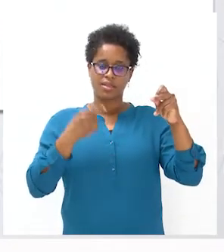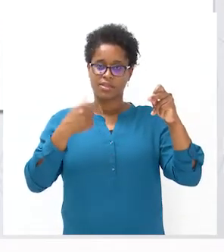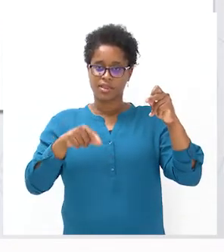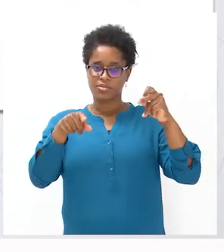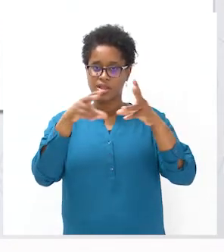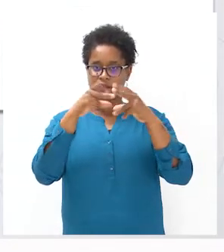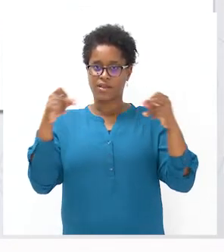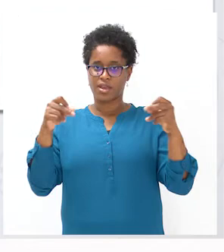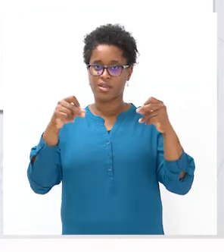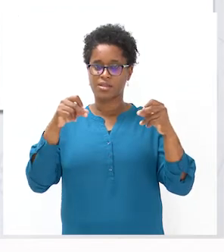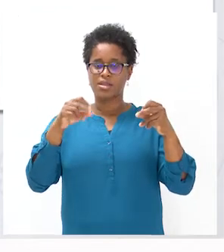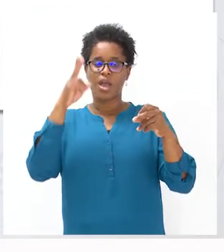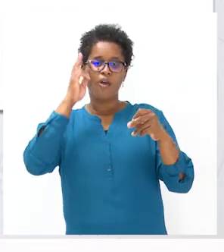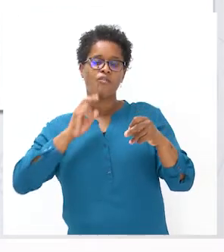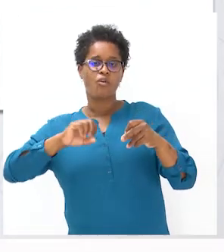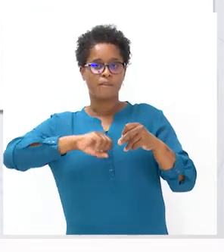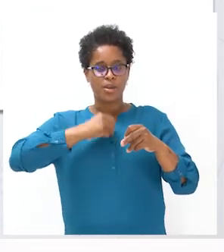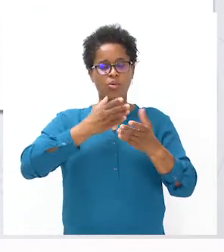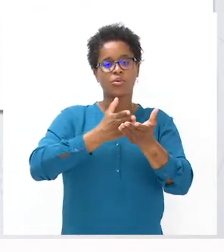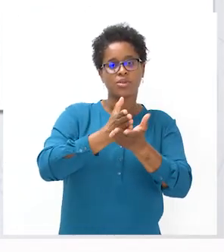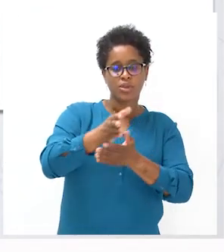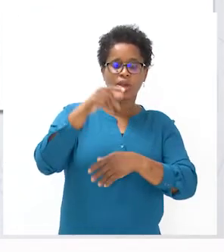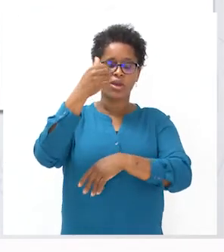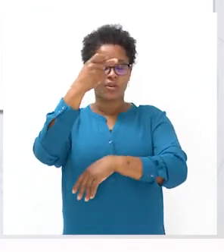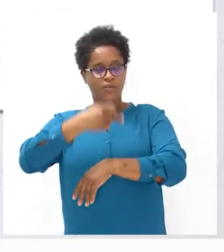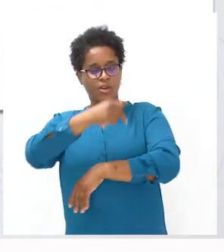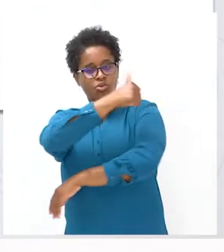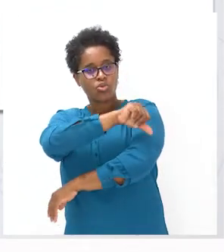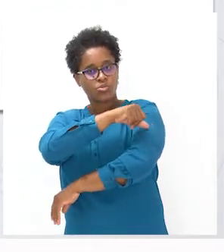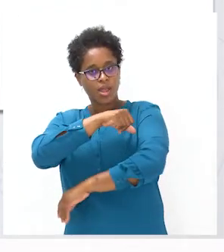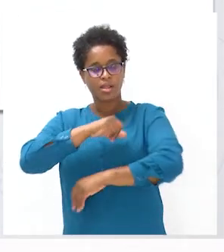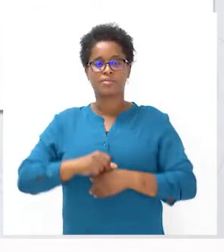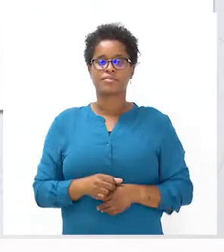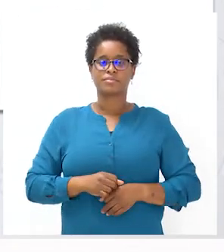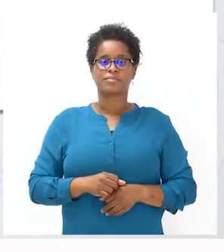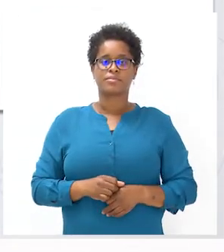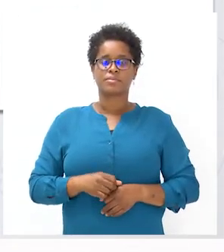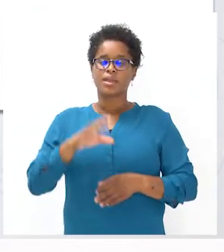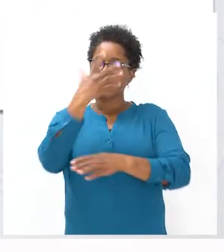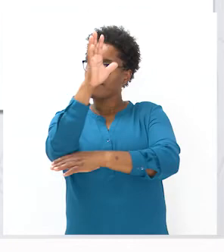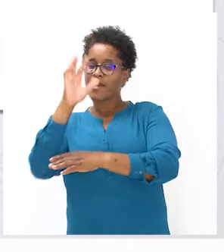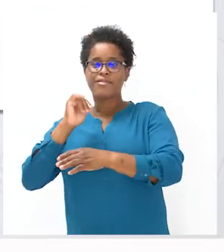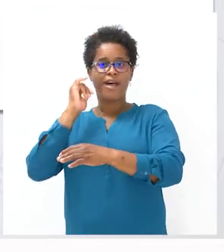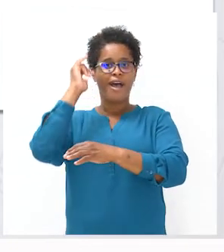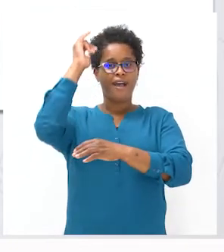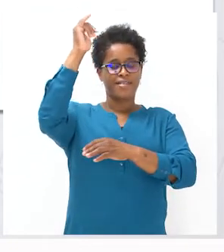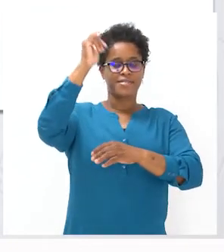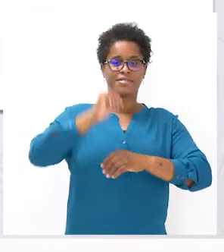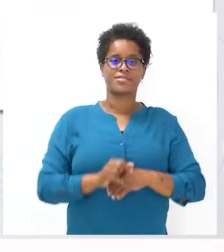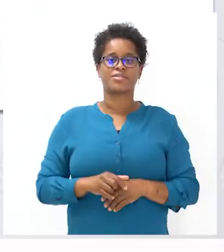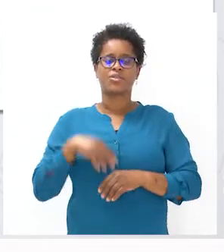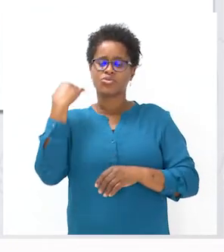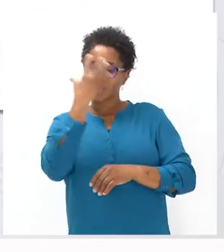a frase: o meu avô continua no hospital. As árvores são altas.